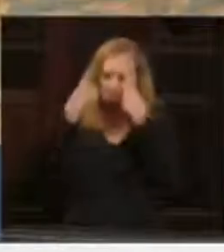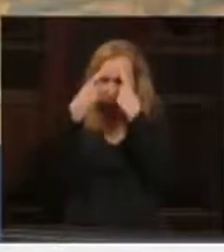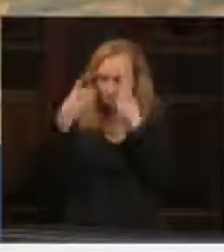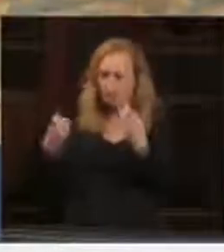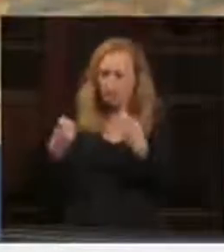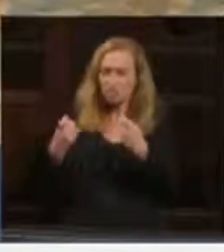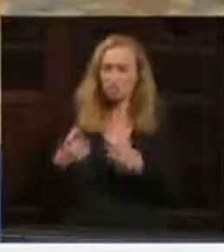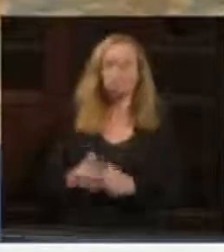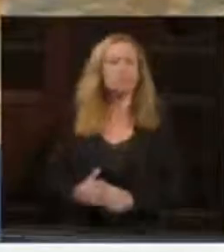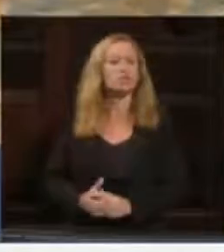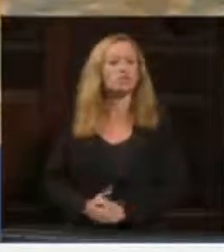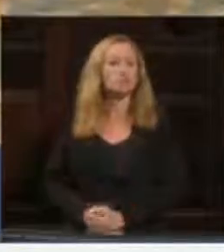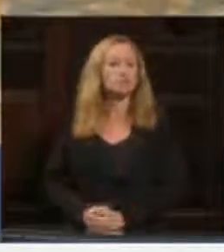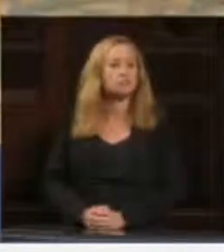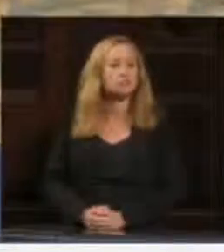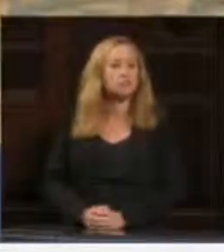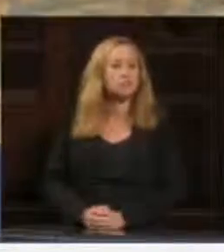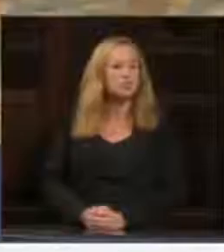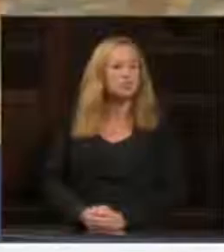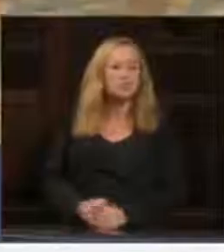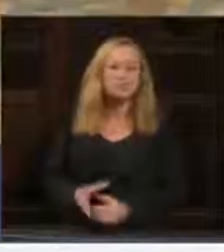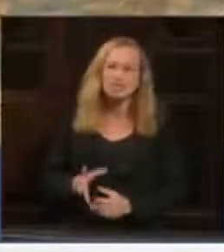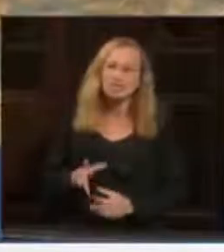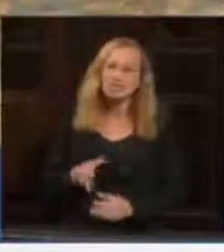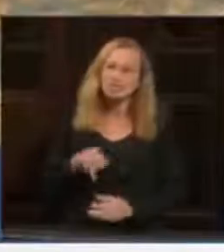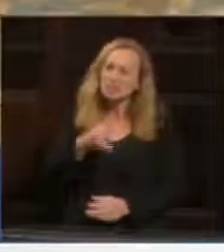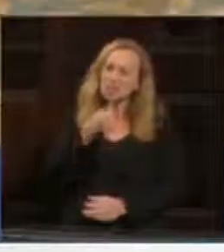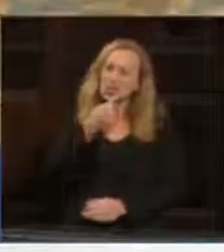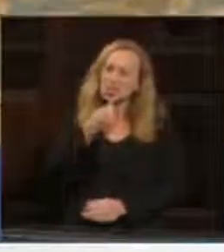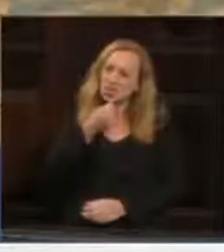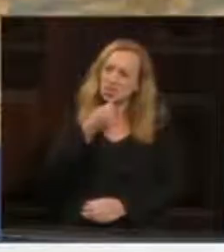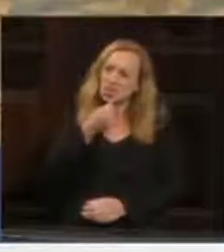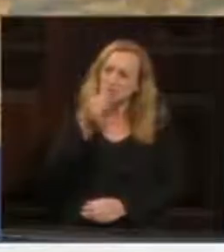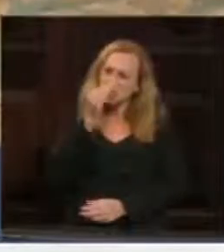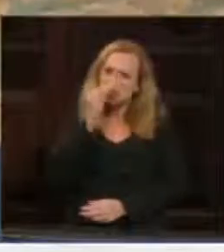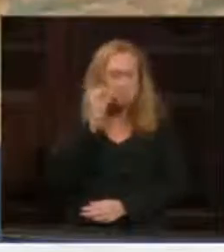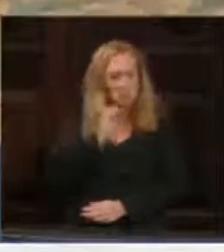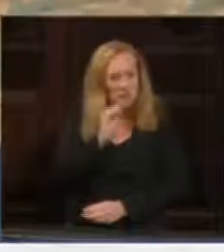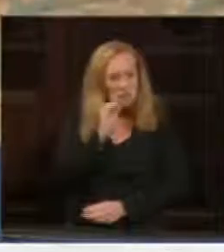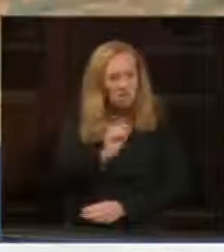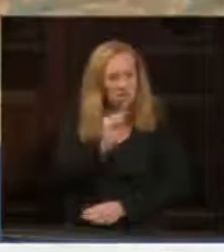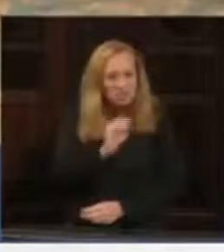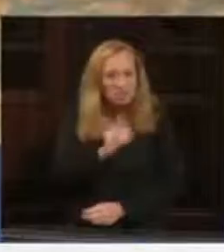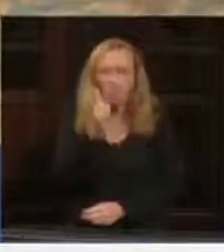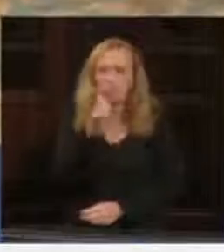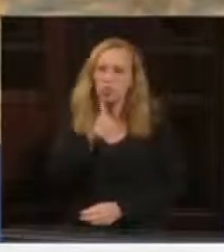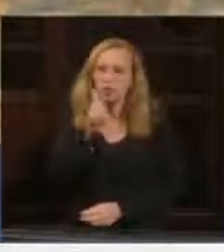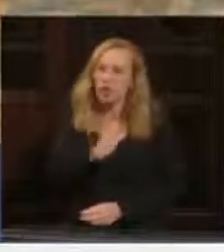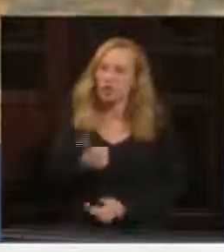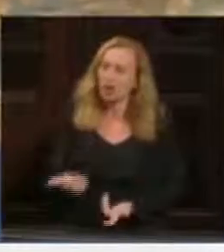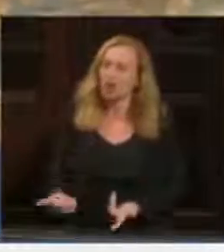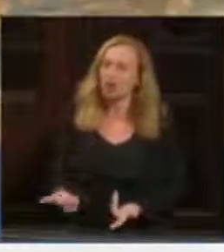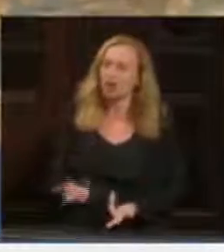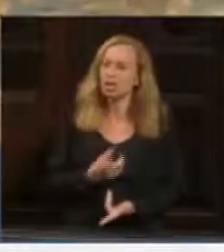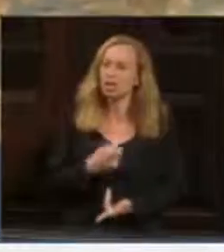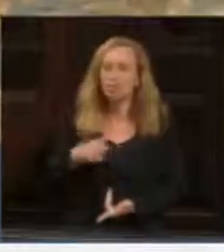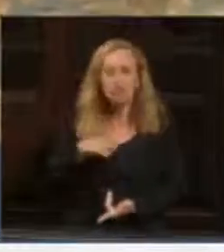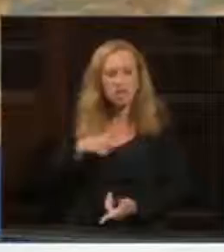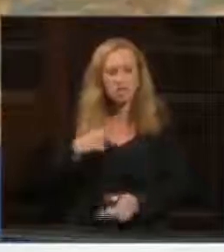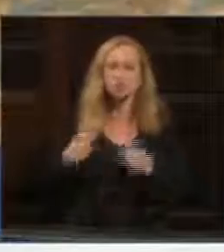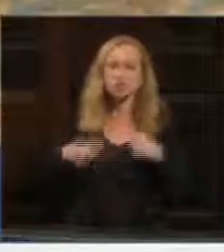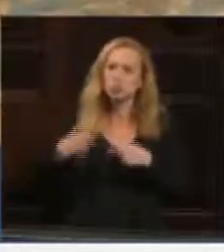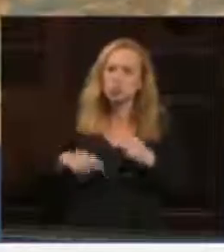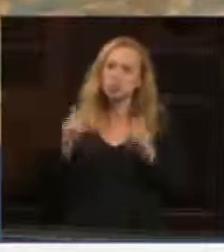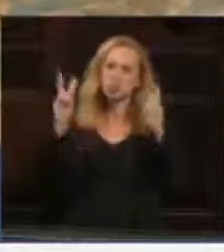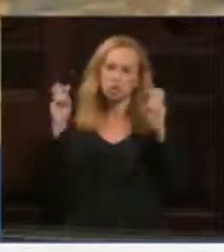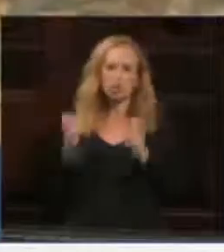violenta, tão desprestigiando a mulher, né, que nós temos que debater essa